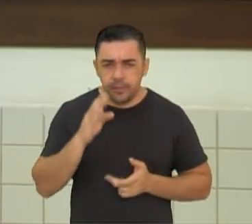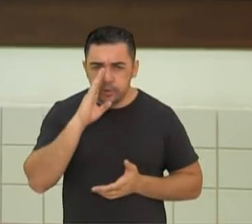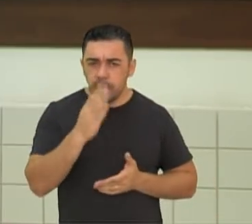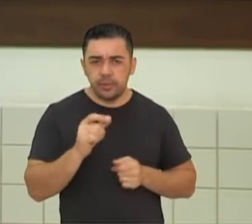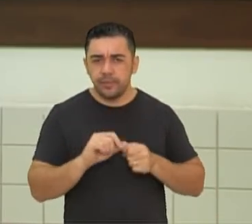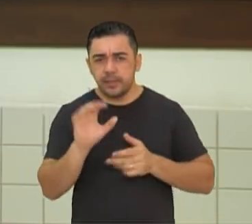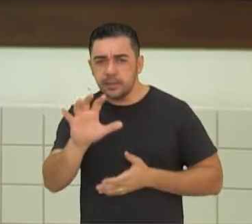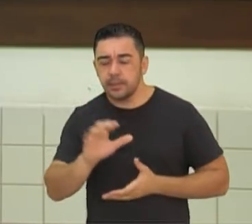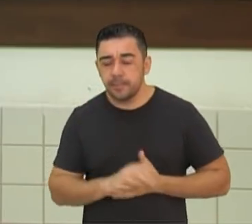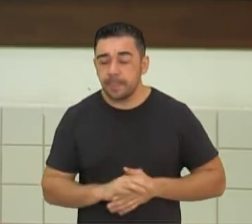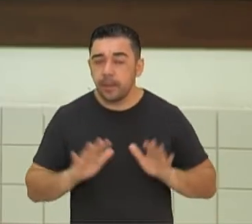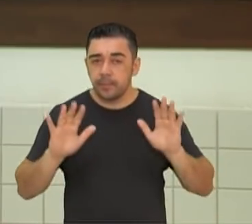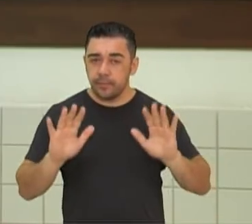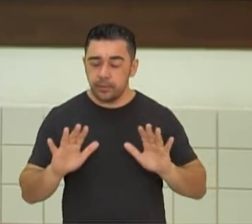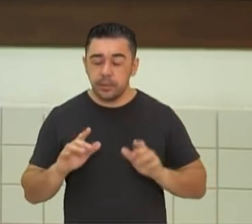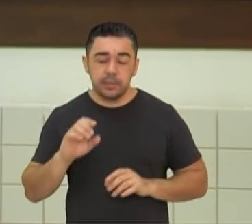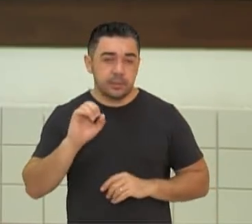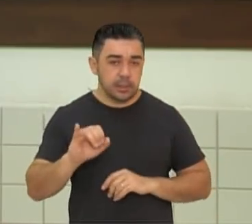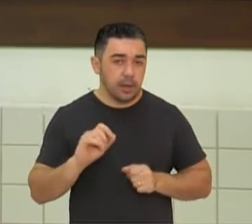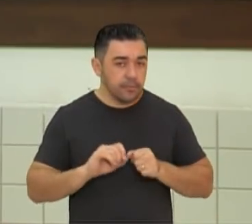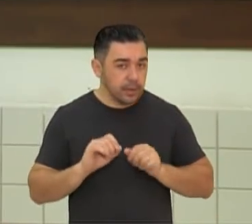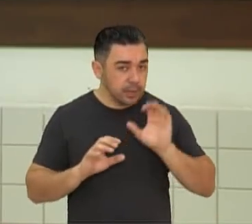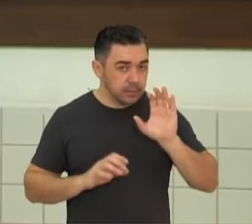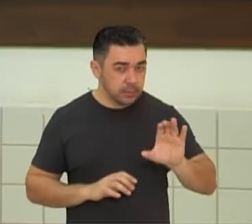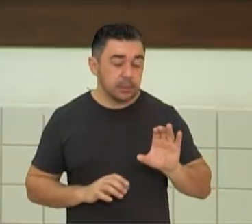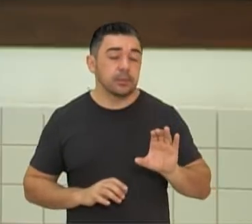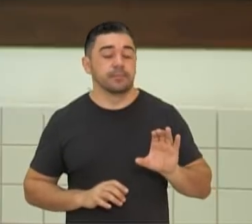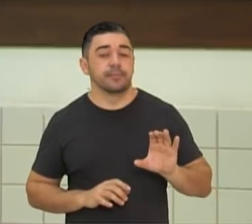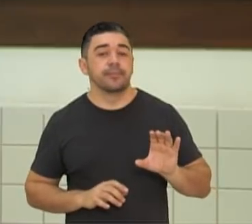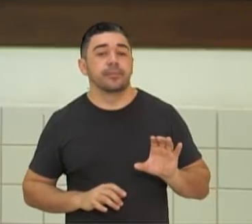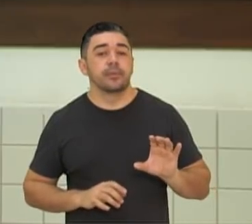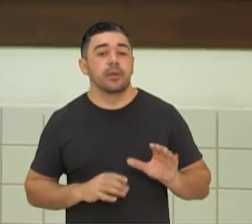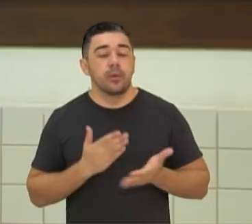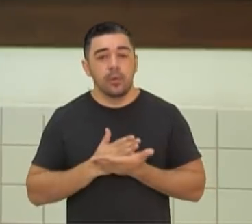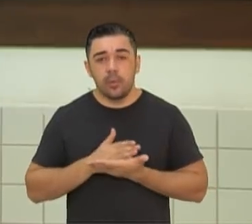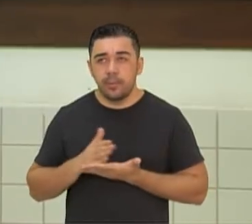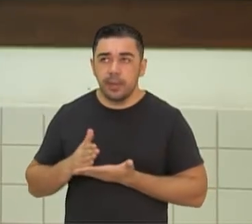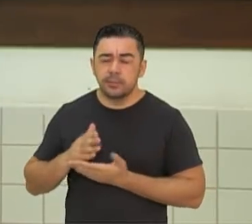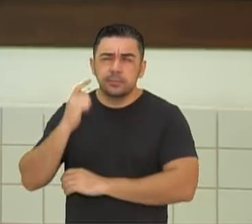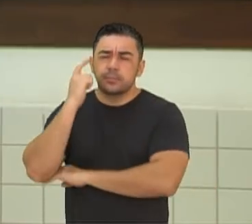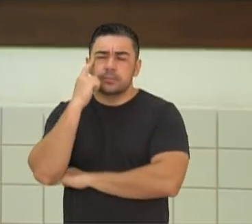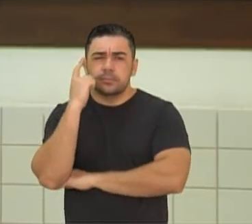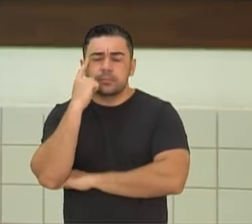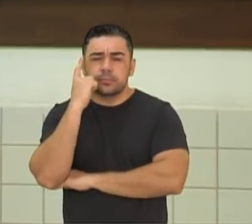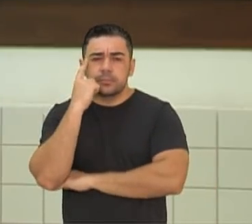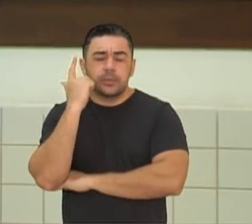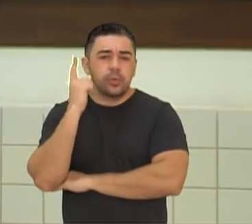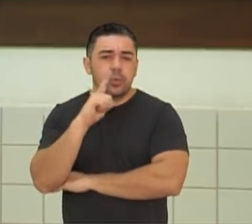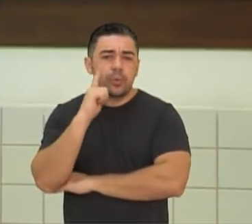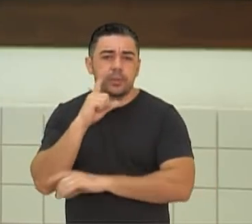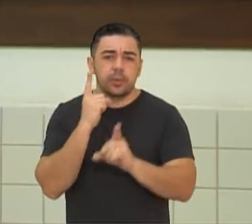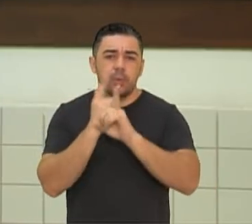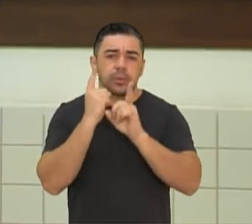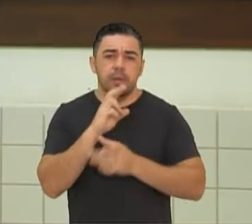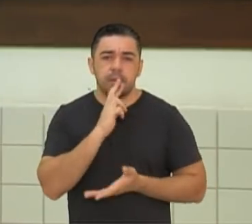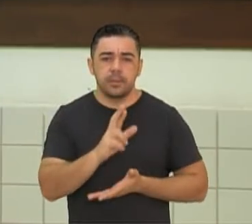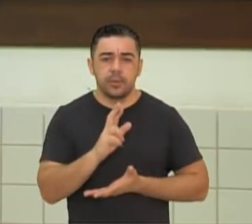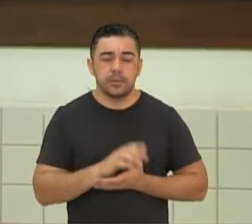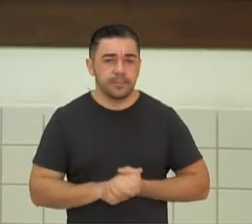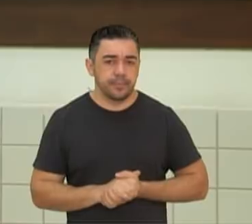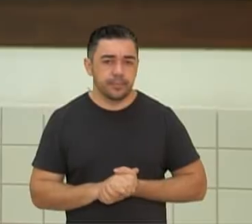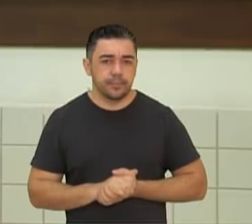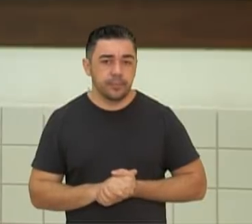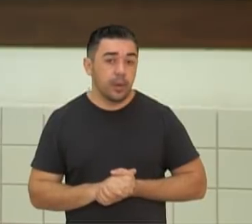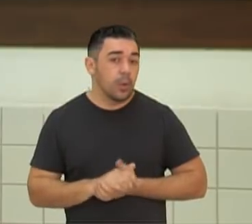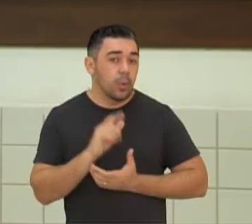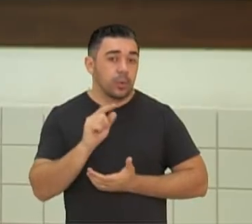isso? Veja, se eu fizesse dessa maneira, inicialmente eu não ia chegar numa solução. O que, que me